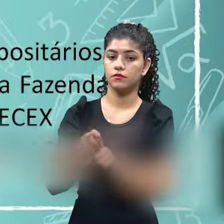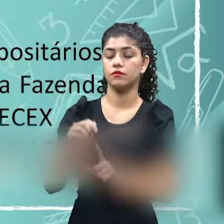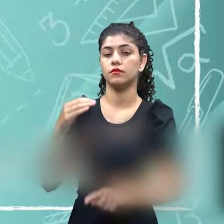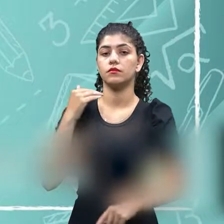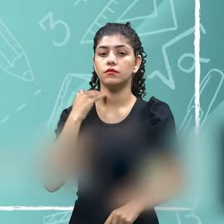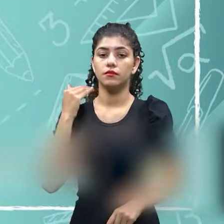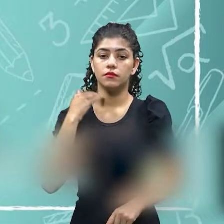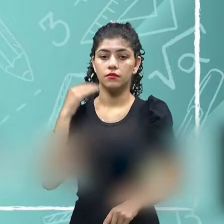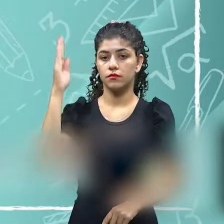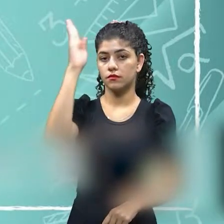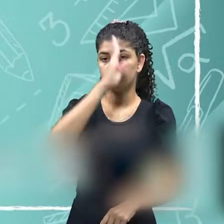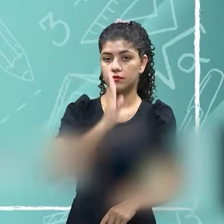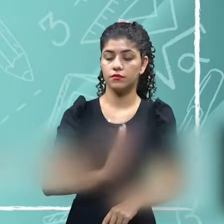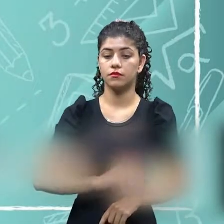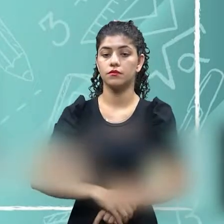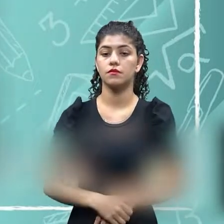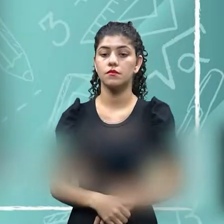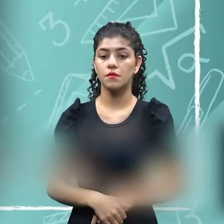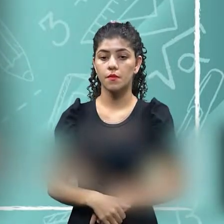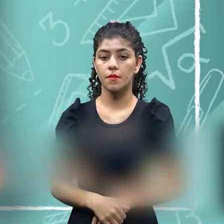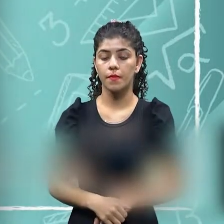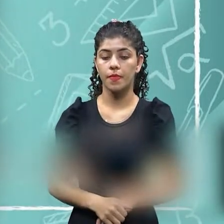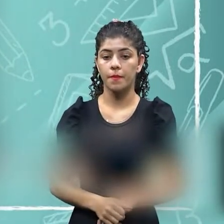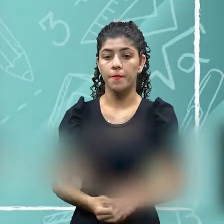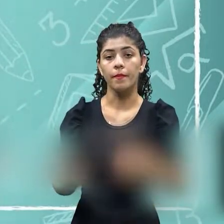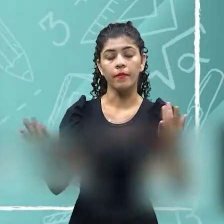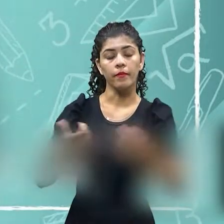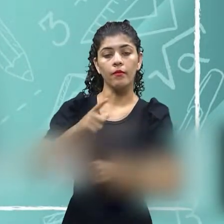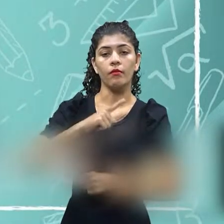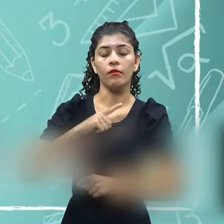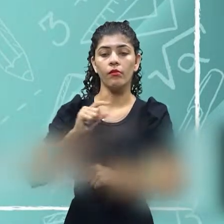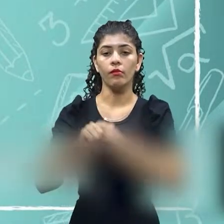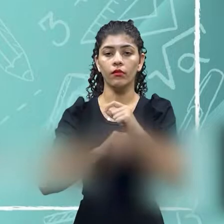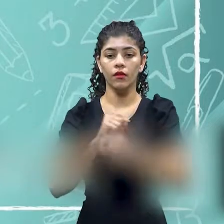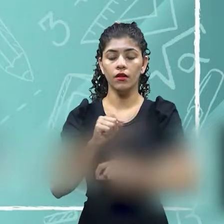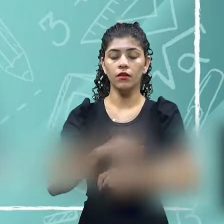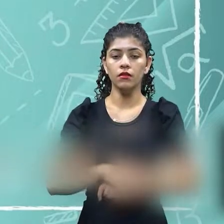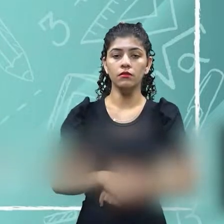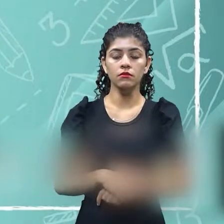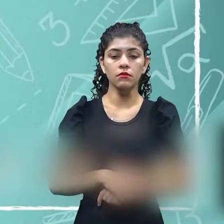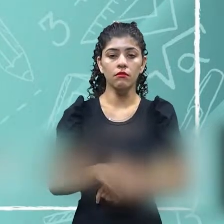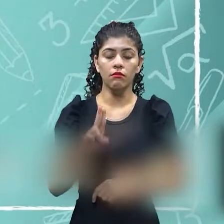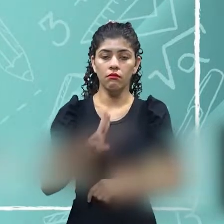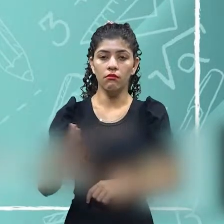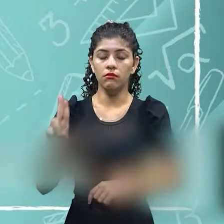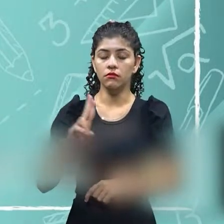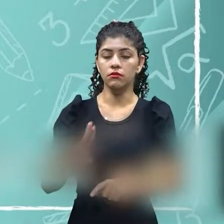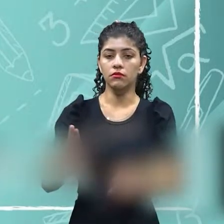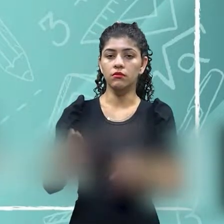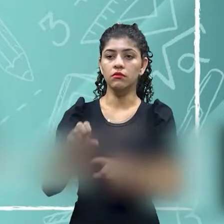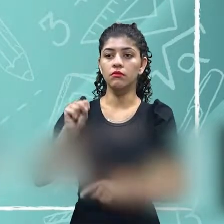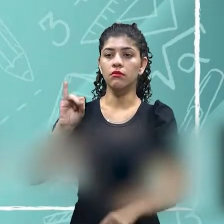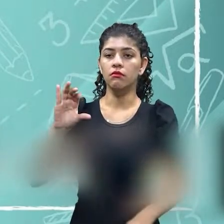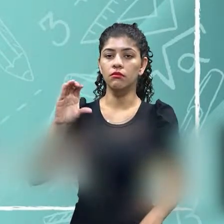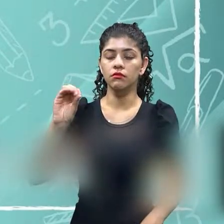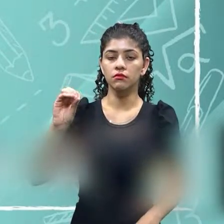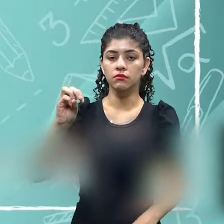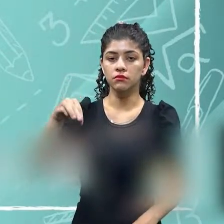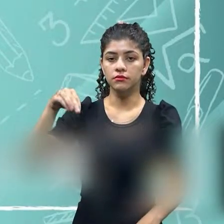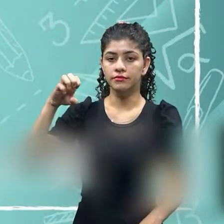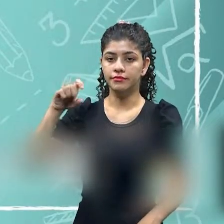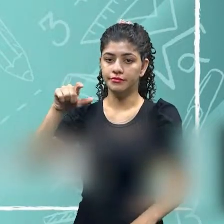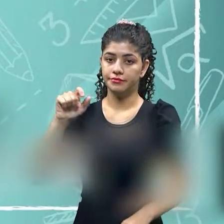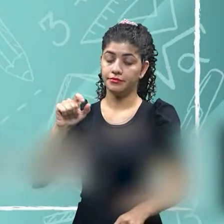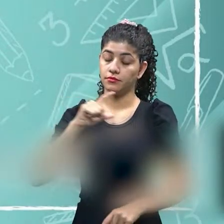do Brasil. Então observamos os órgãos que estão vinculados aí à atualização e utilização do SISCOMEX. Observamos que